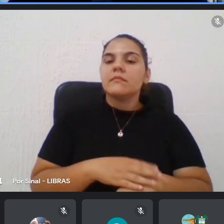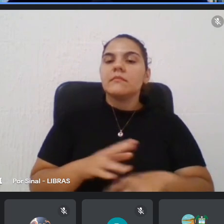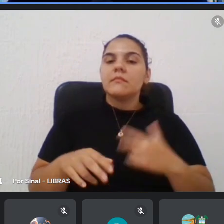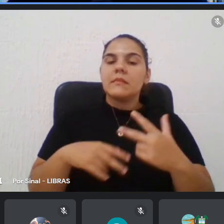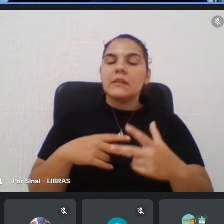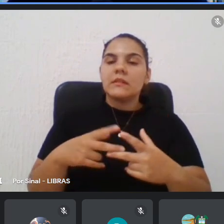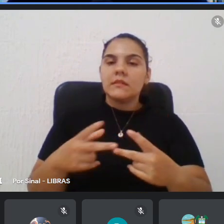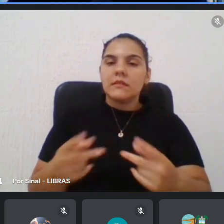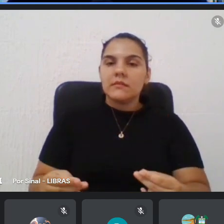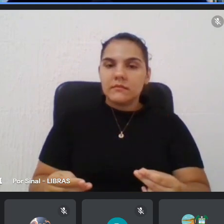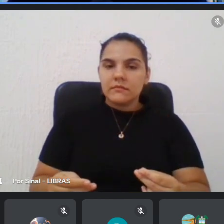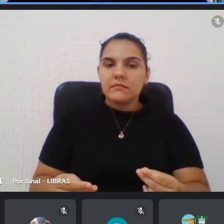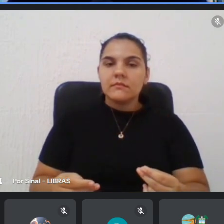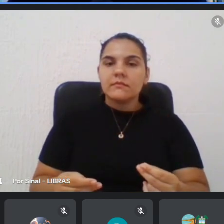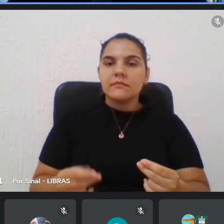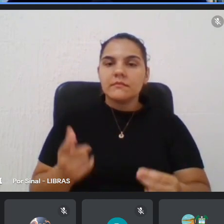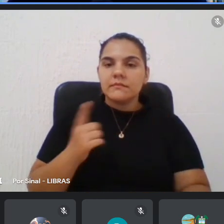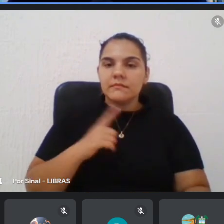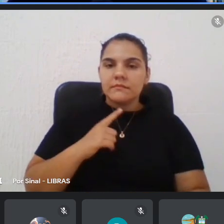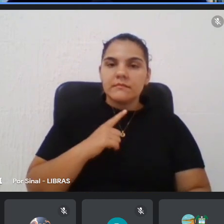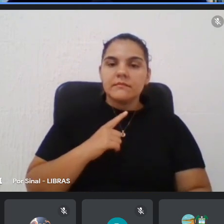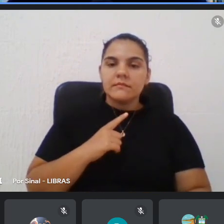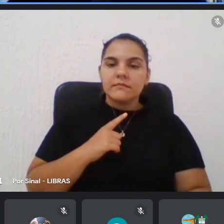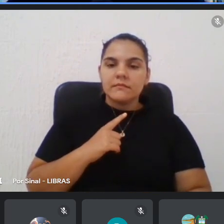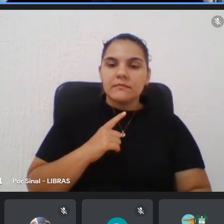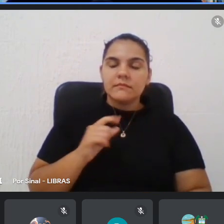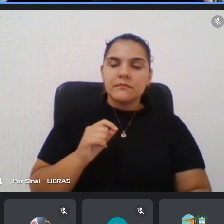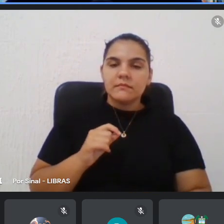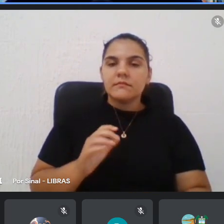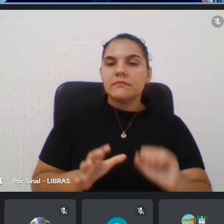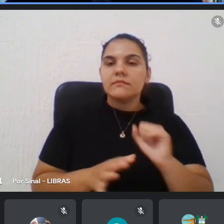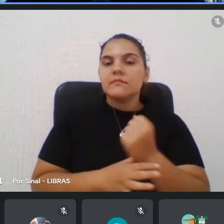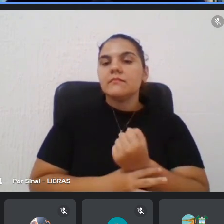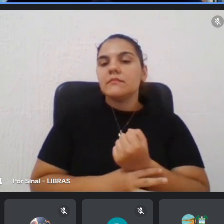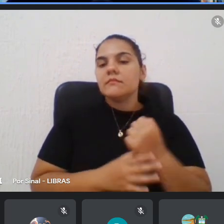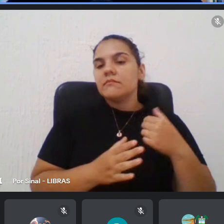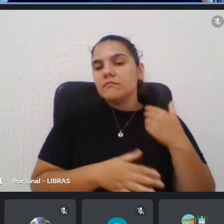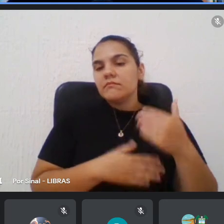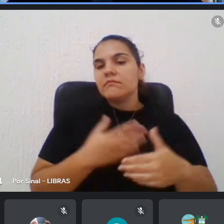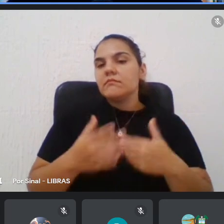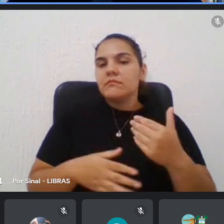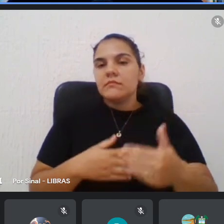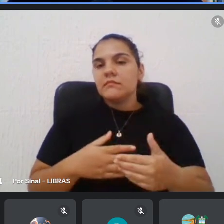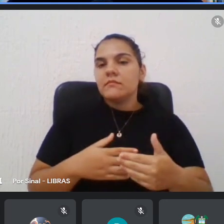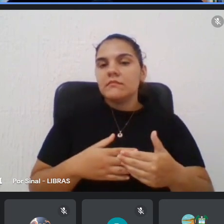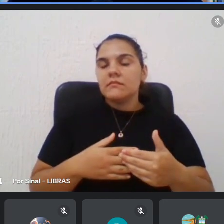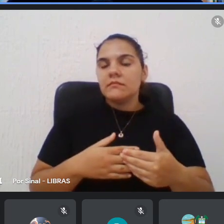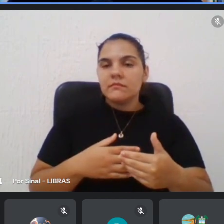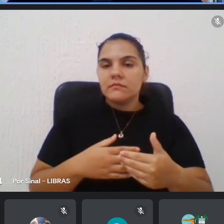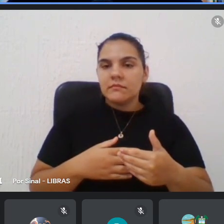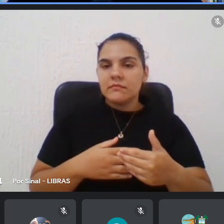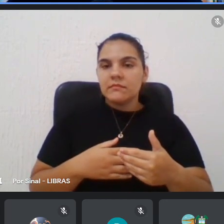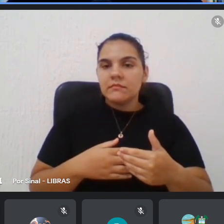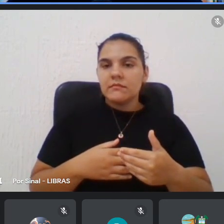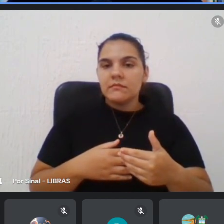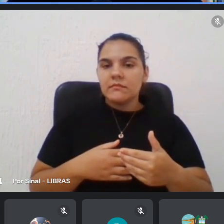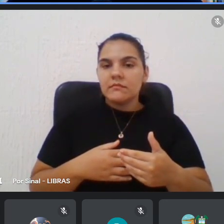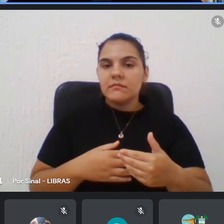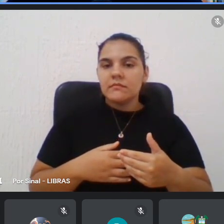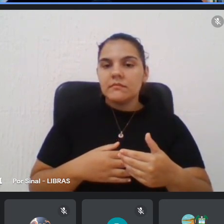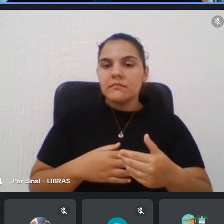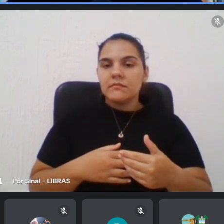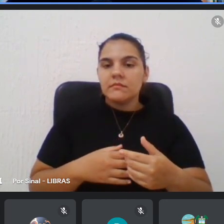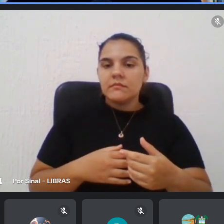a gente vai estar garantindo esse processo de identificação de cada um e cada uma.